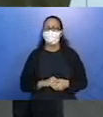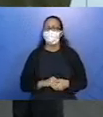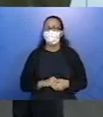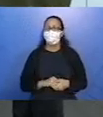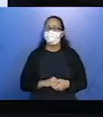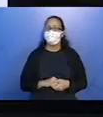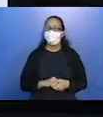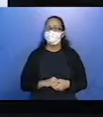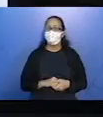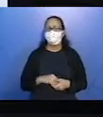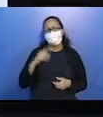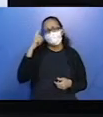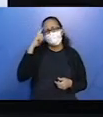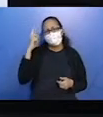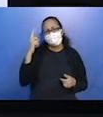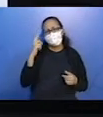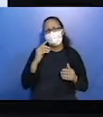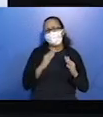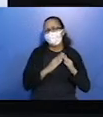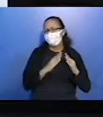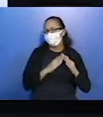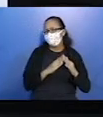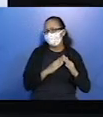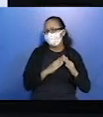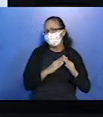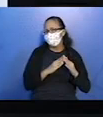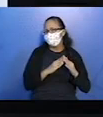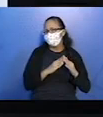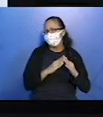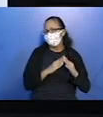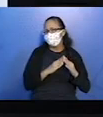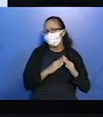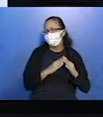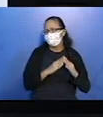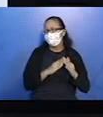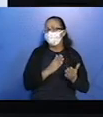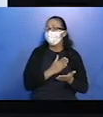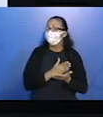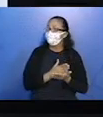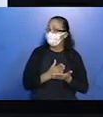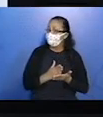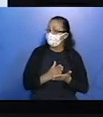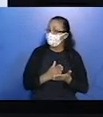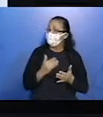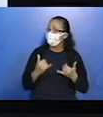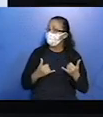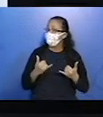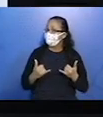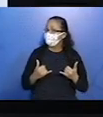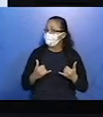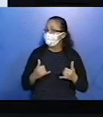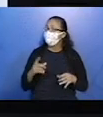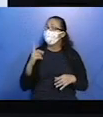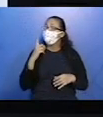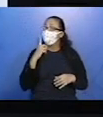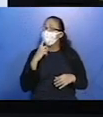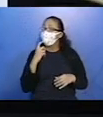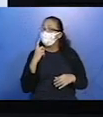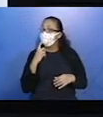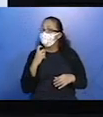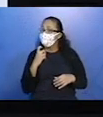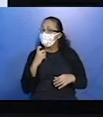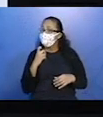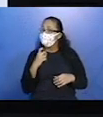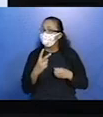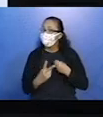Tente adivinhar aí em casa. E a gente começa a nossa brincadeira. De vermelho, eu vou pintar